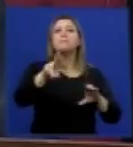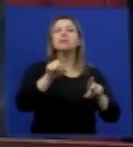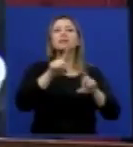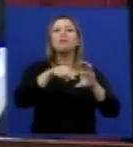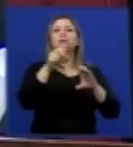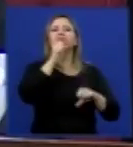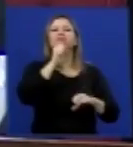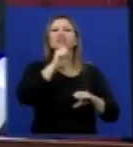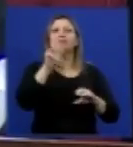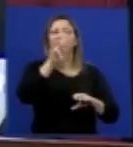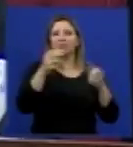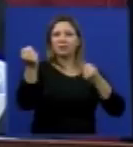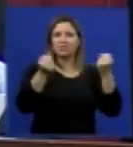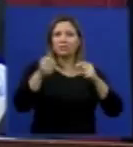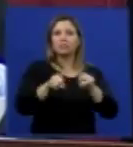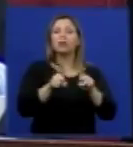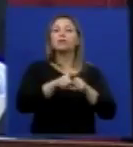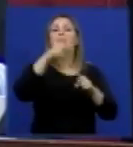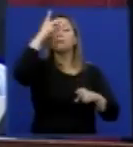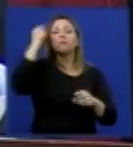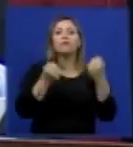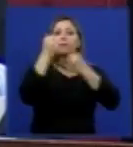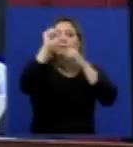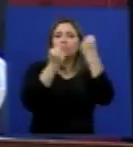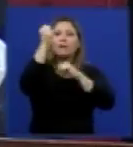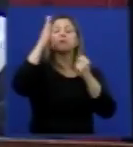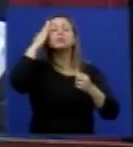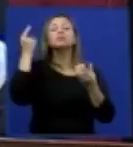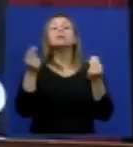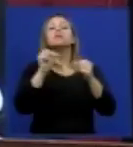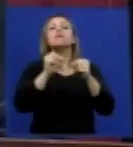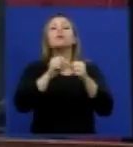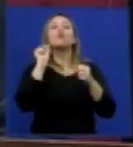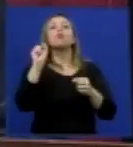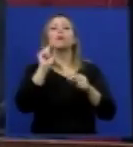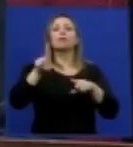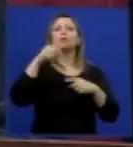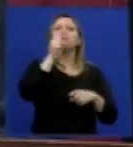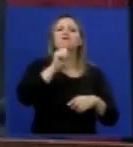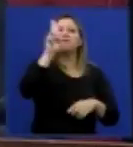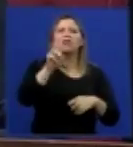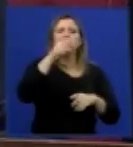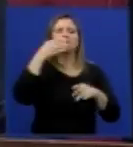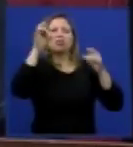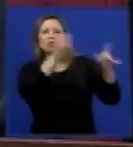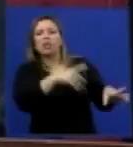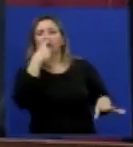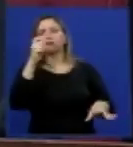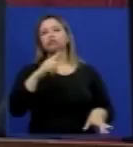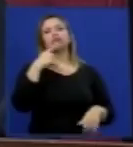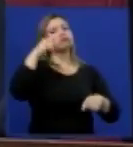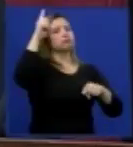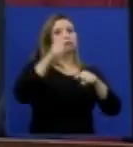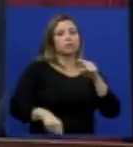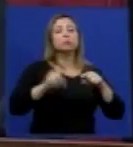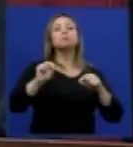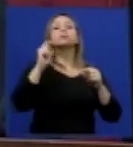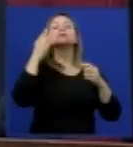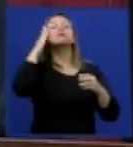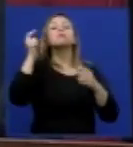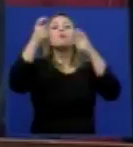inservíveis. Essa resolução impôs a obrigação de retirada do meio ambiente de produtos produzidos ou